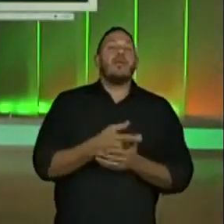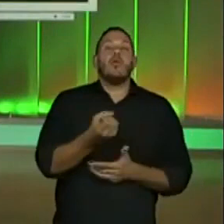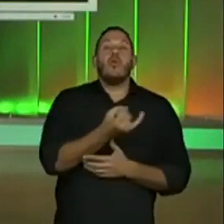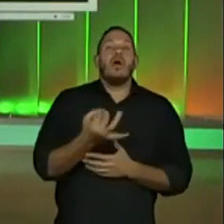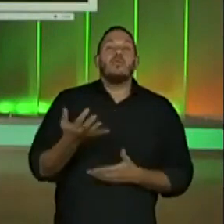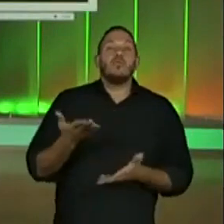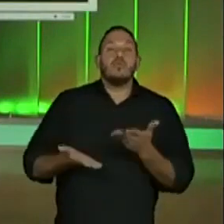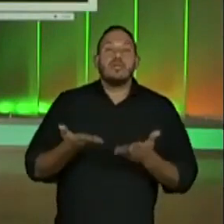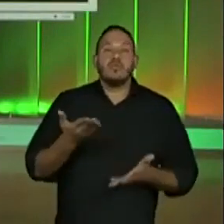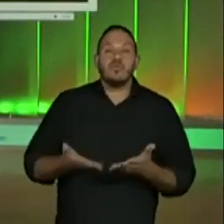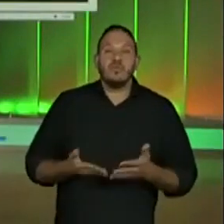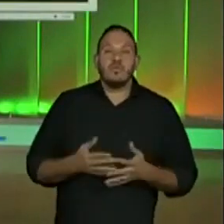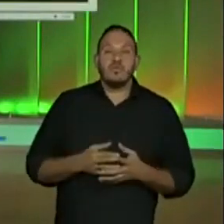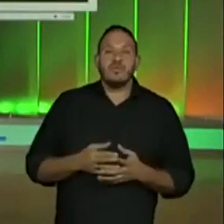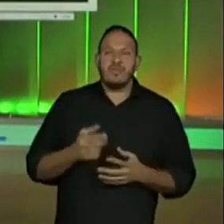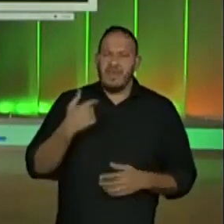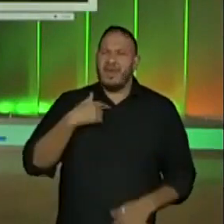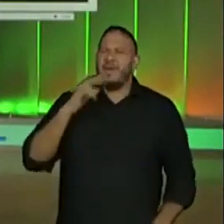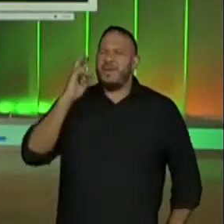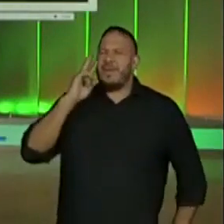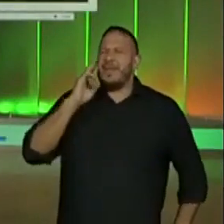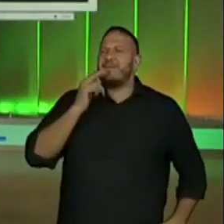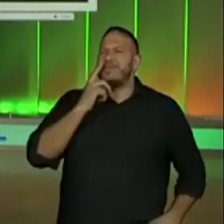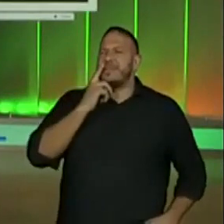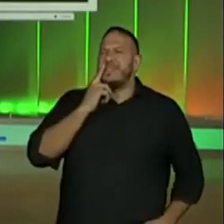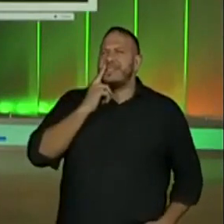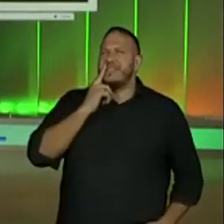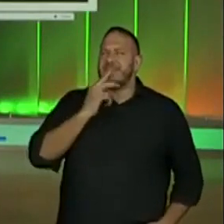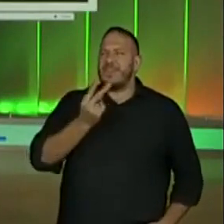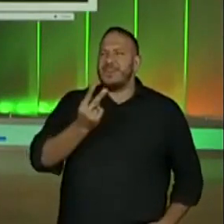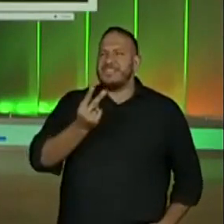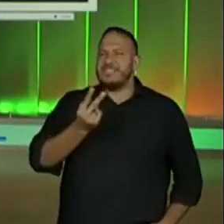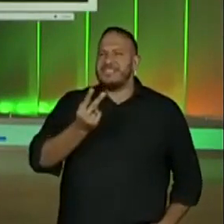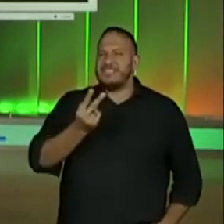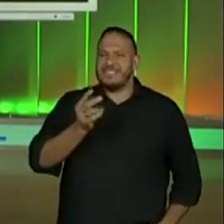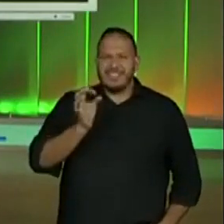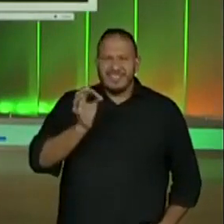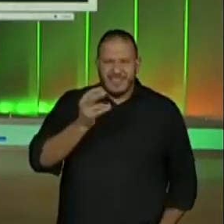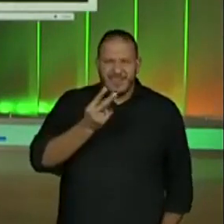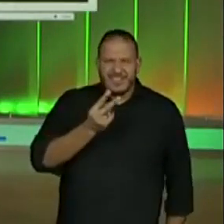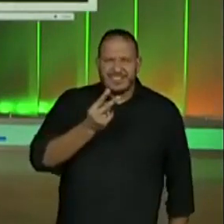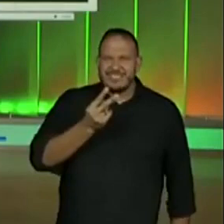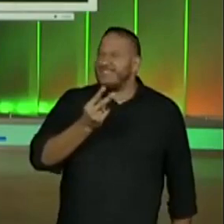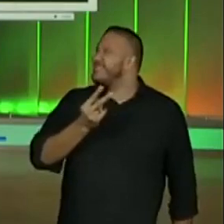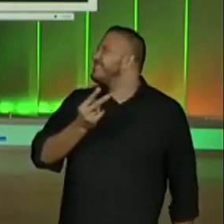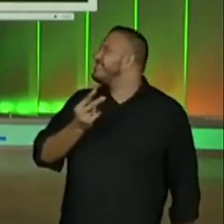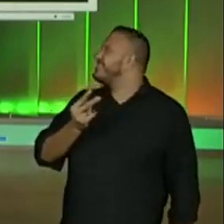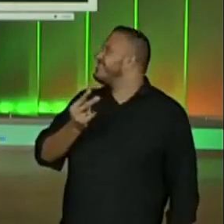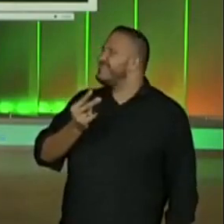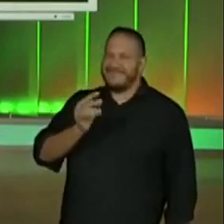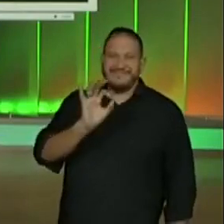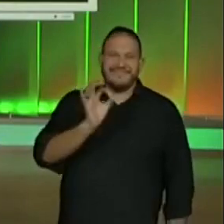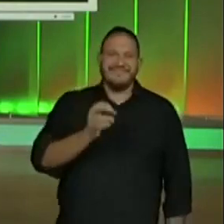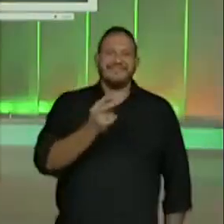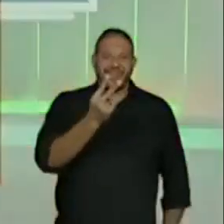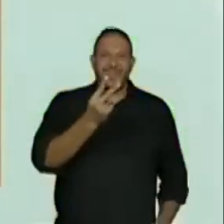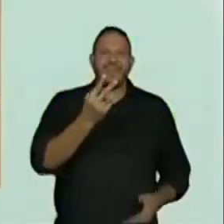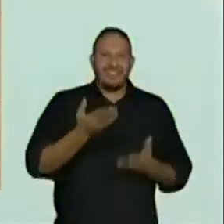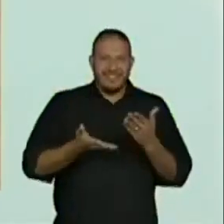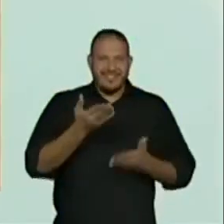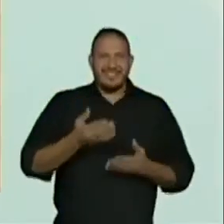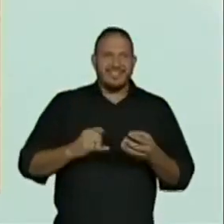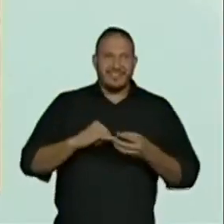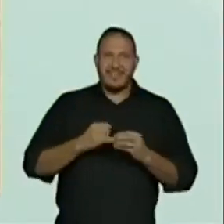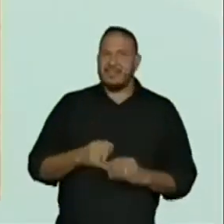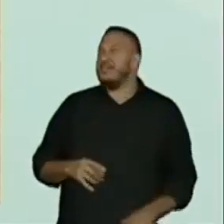Lembram? E eu lembro dessa vez. Eram 2 quilos. Então, 2 quilos, temos aqui o